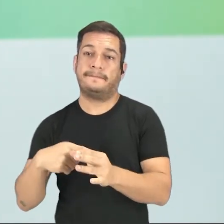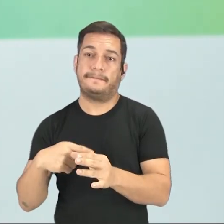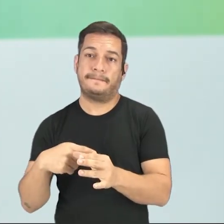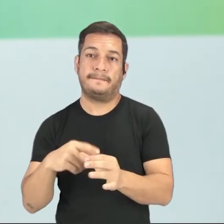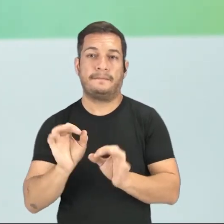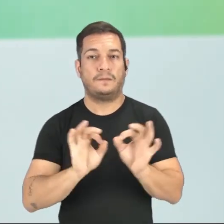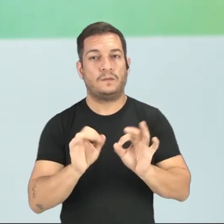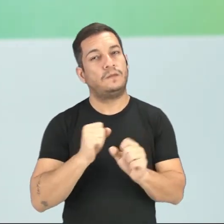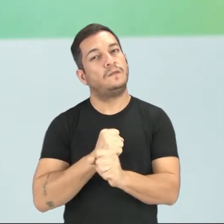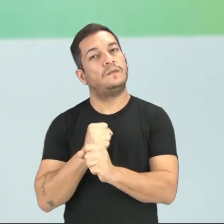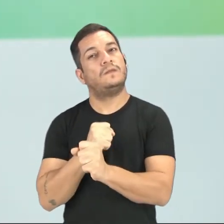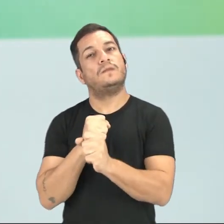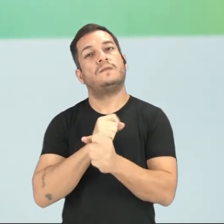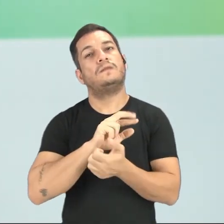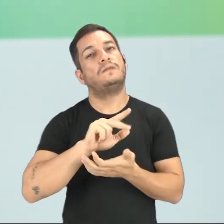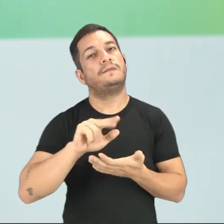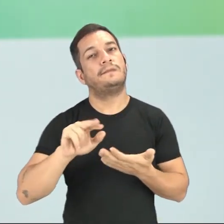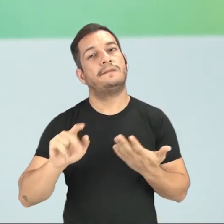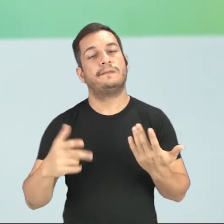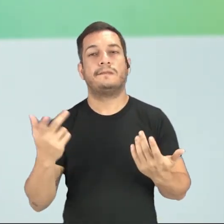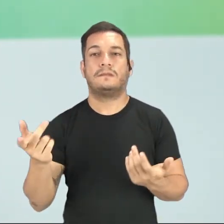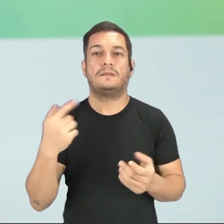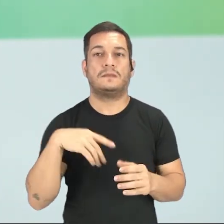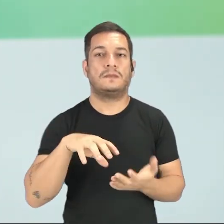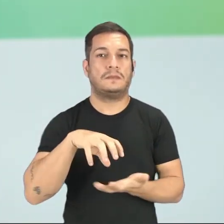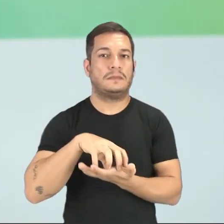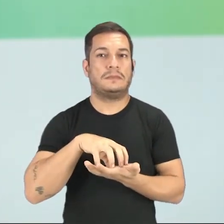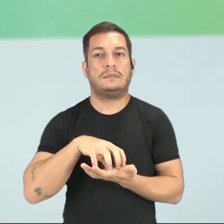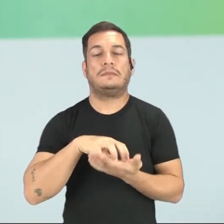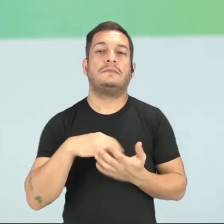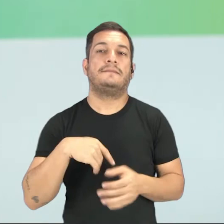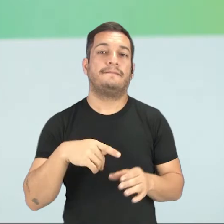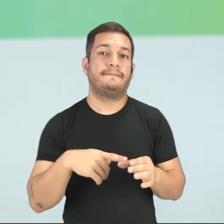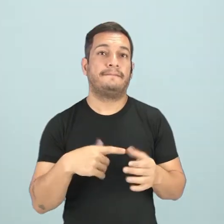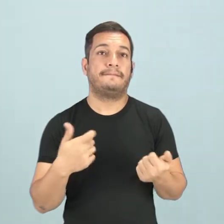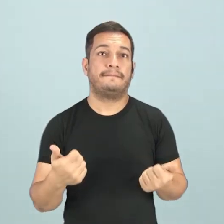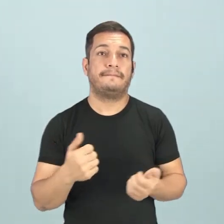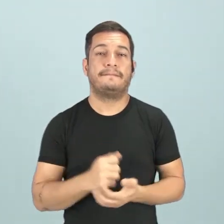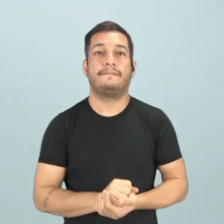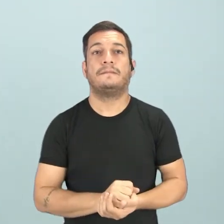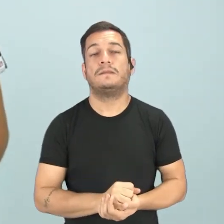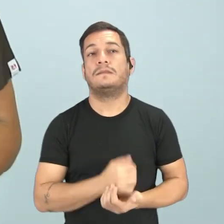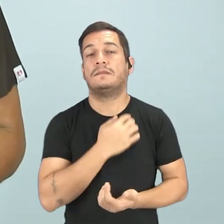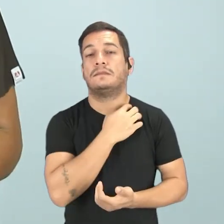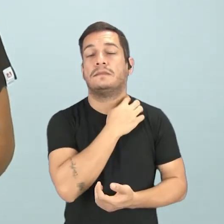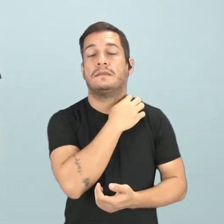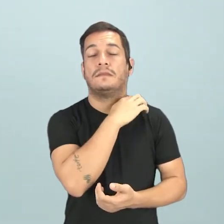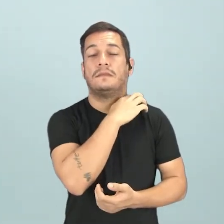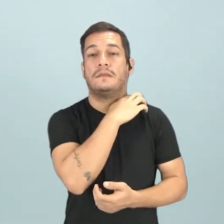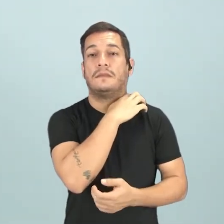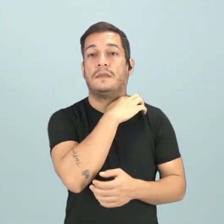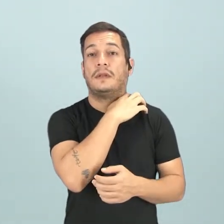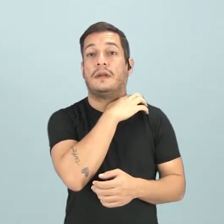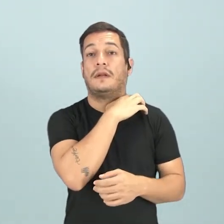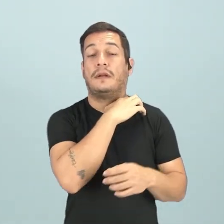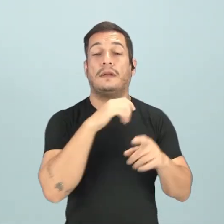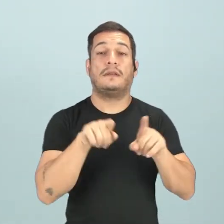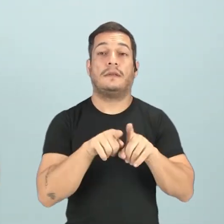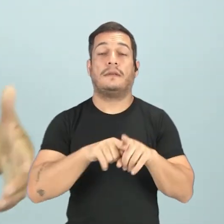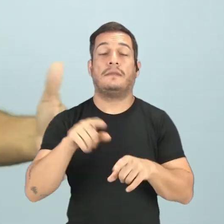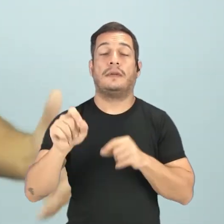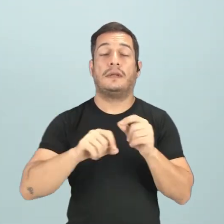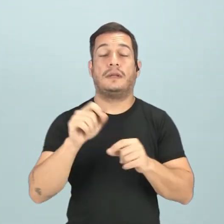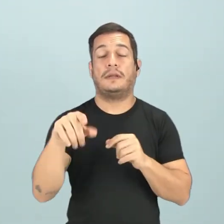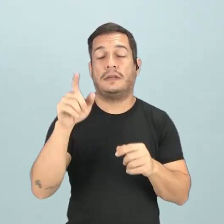paisagem urbana, né? Se tornando um grande centro de uma grande cidade, ok? Dentro da paisagem urbana, ela é constituída